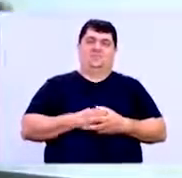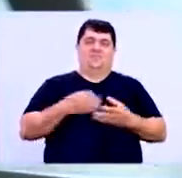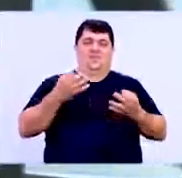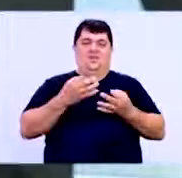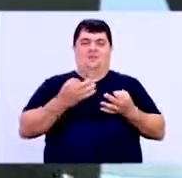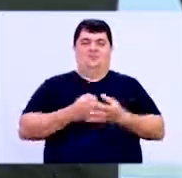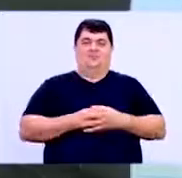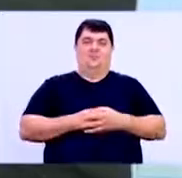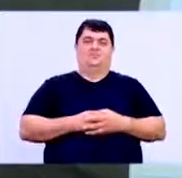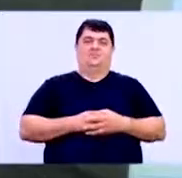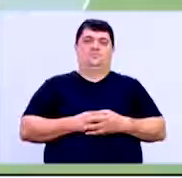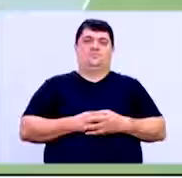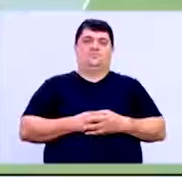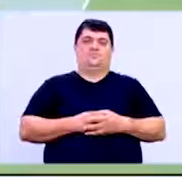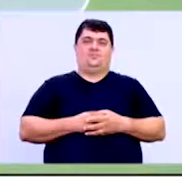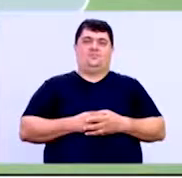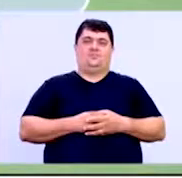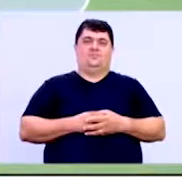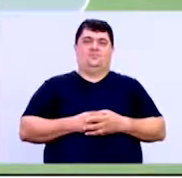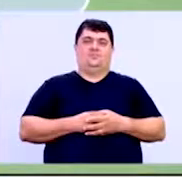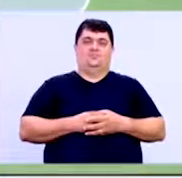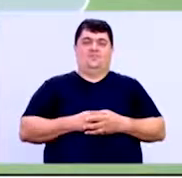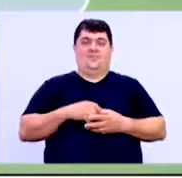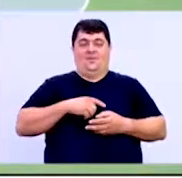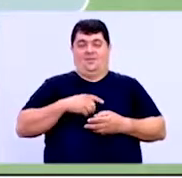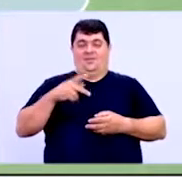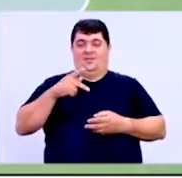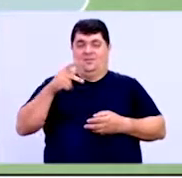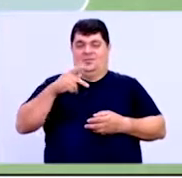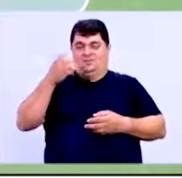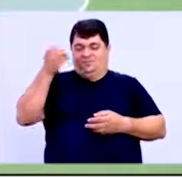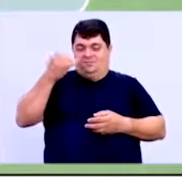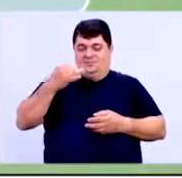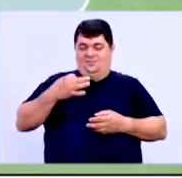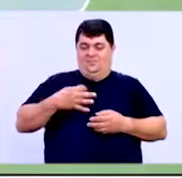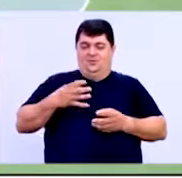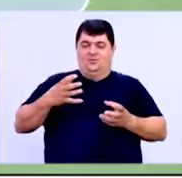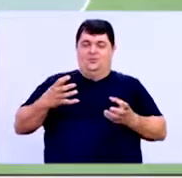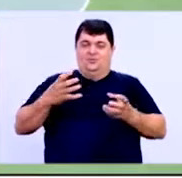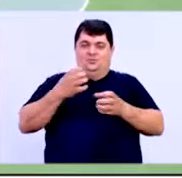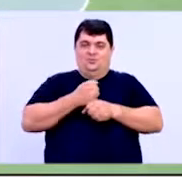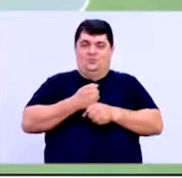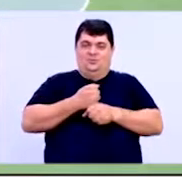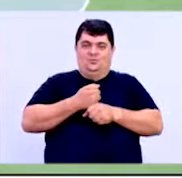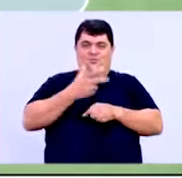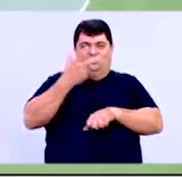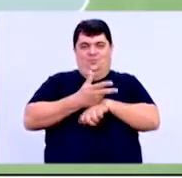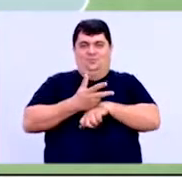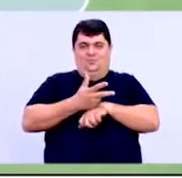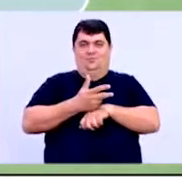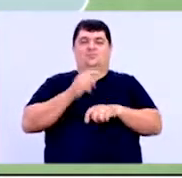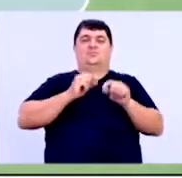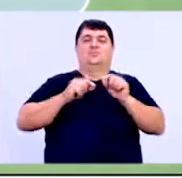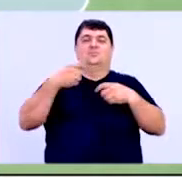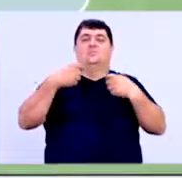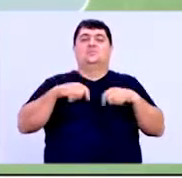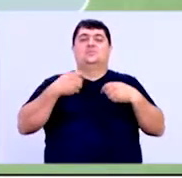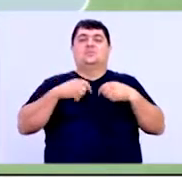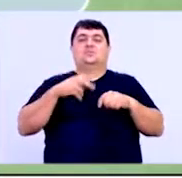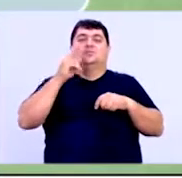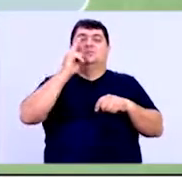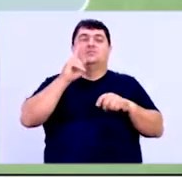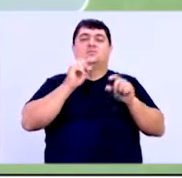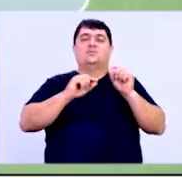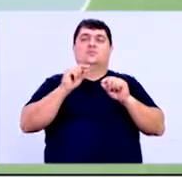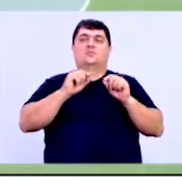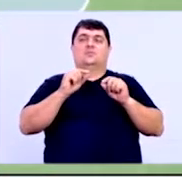comentário. Tendo em vista o comentário da professora Denise associado ao vídeo, a gente precisa e visa acompanhar